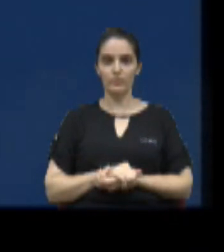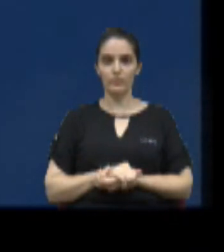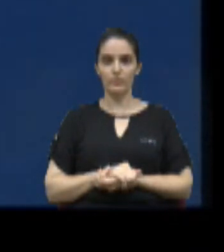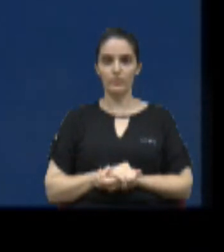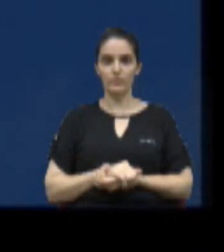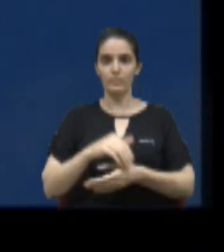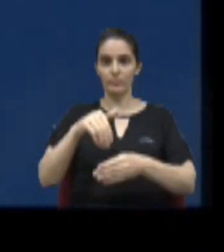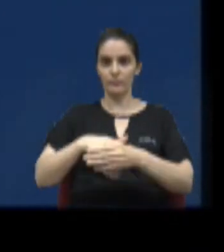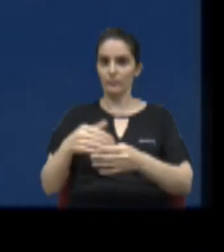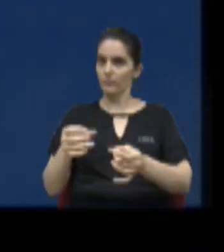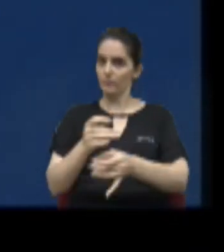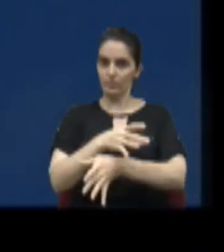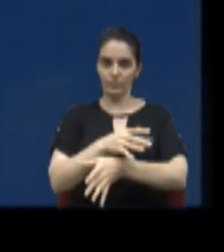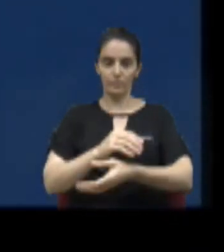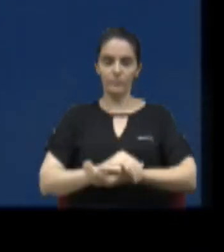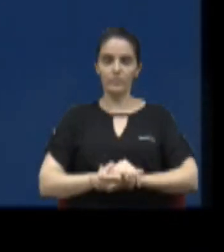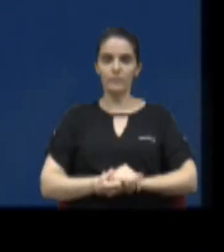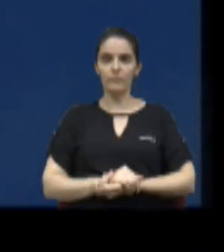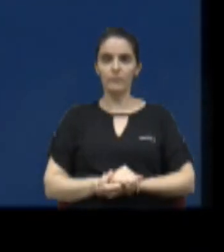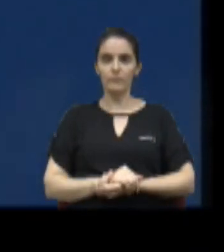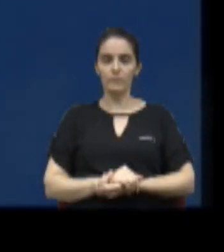Está encerrada a votação.